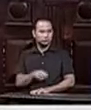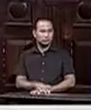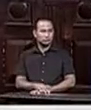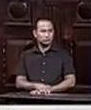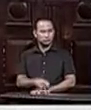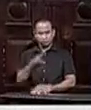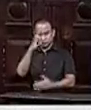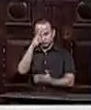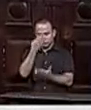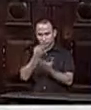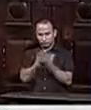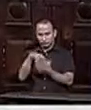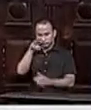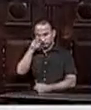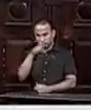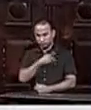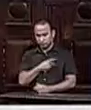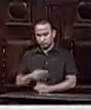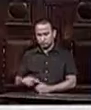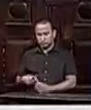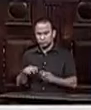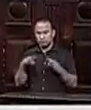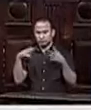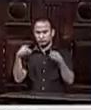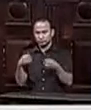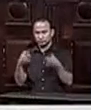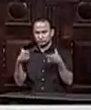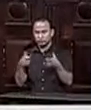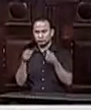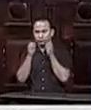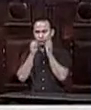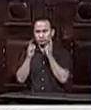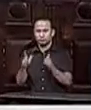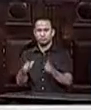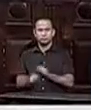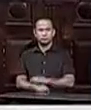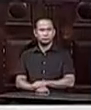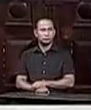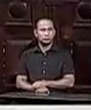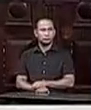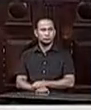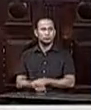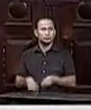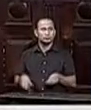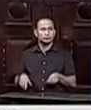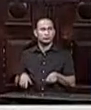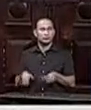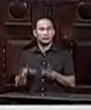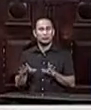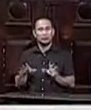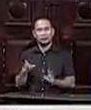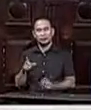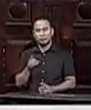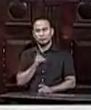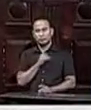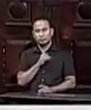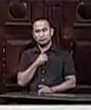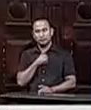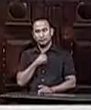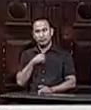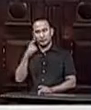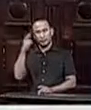acredito, senhor presidente, que todos nesta casa ainda tenham na